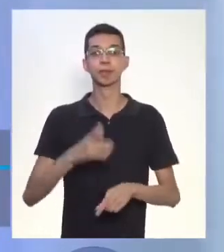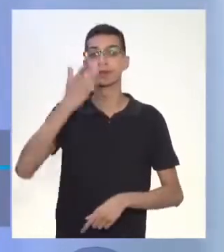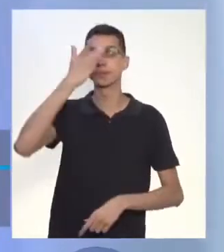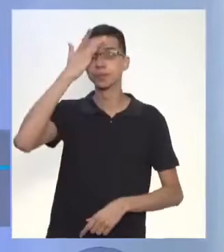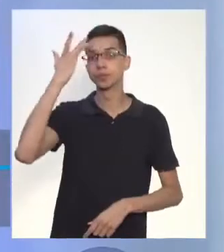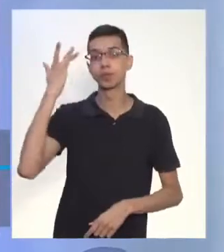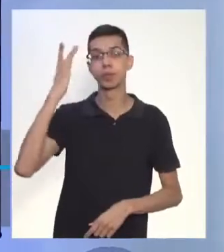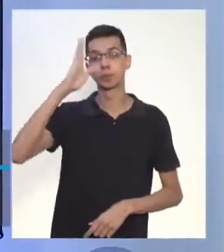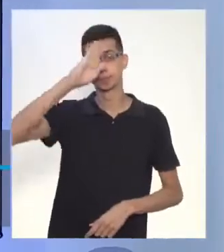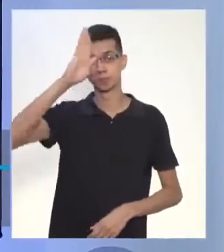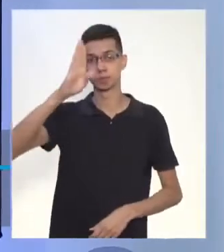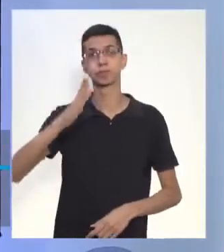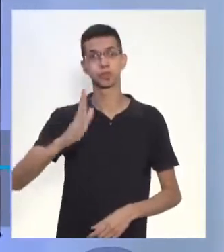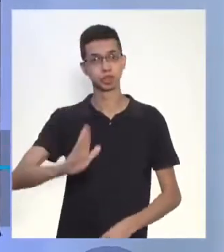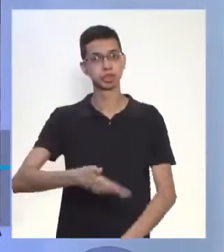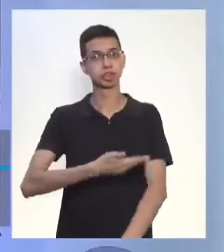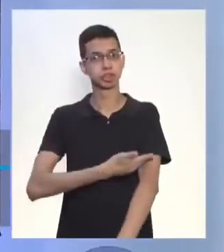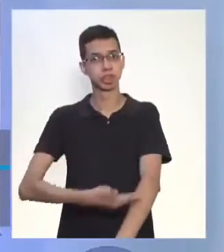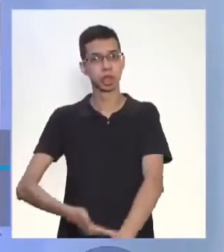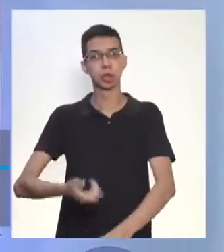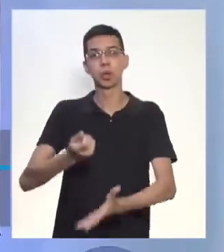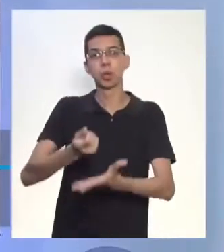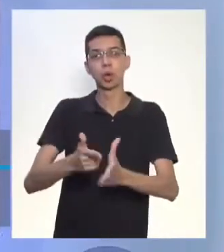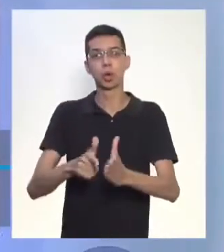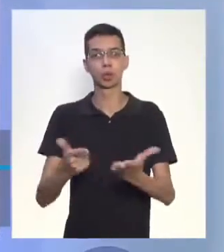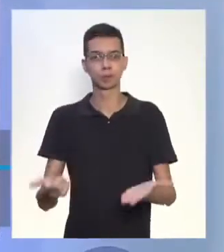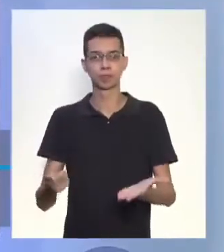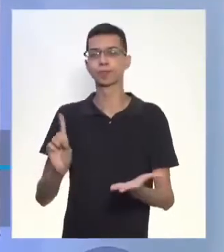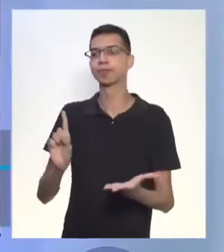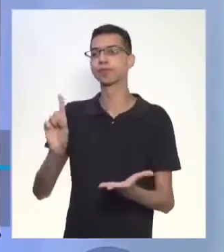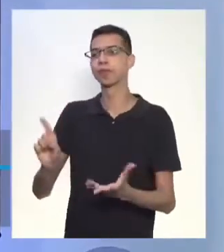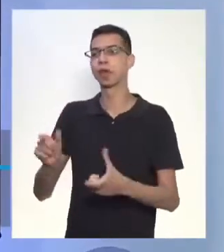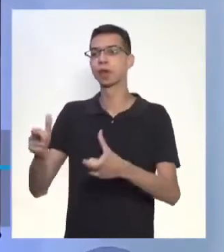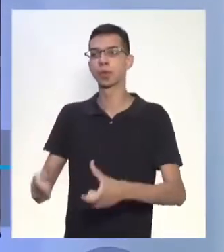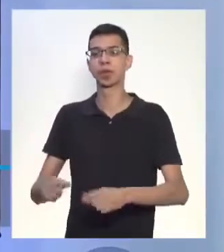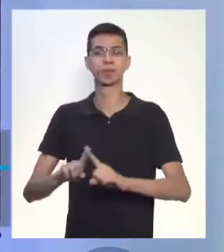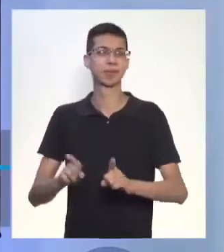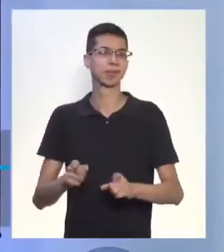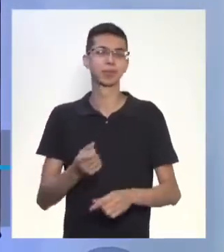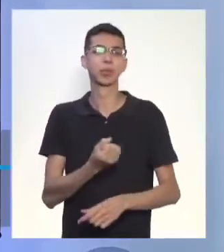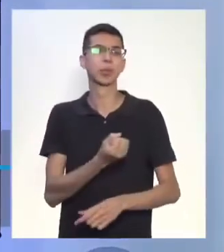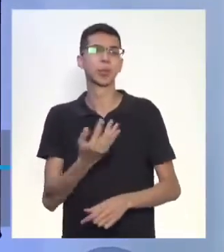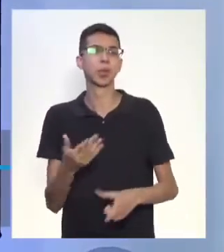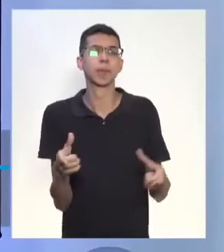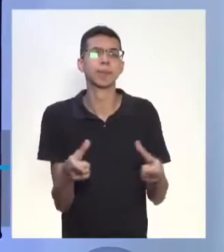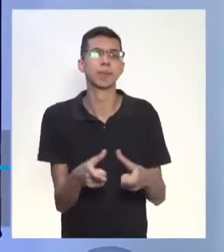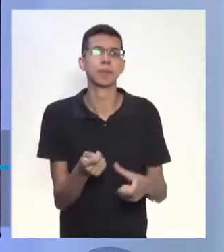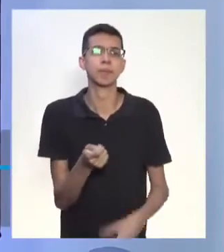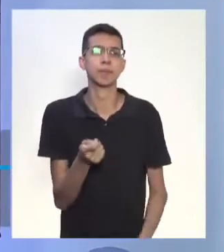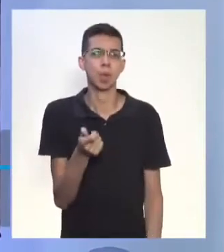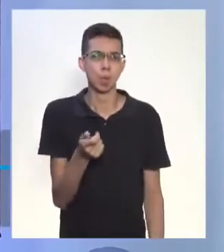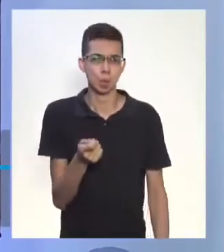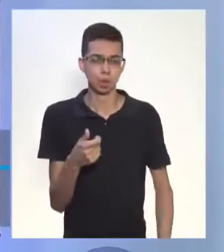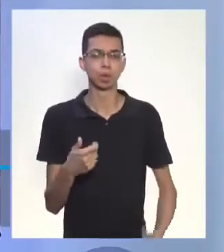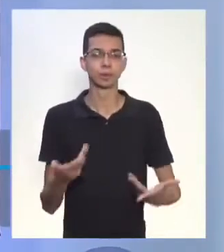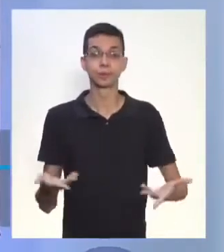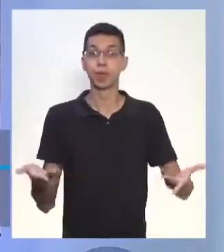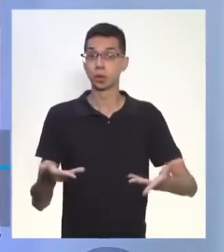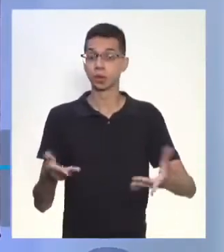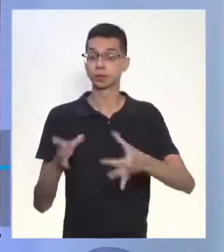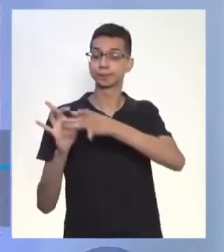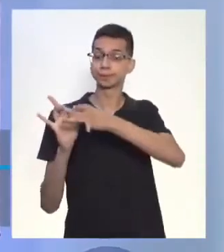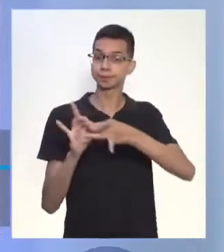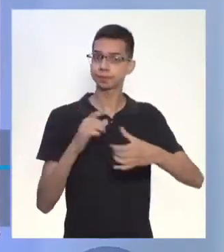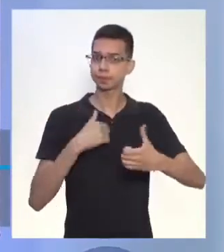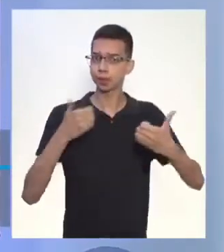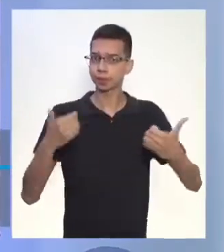têm o hábito de comprar o jornal e até a banca de jornal, mas são poucas, né? Então, dentro desse contexto, texto, agora nós vamos falar, já que